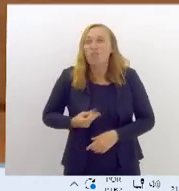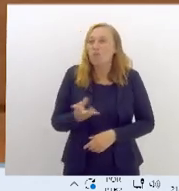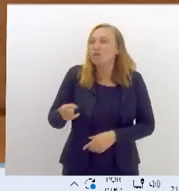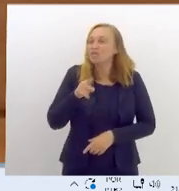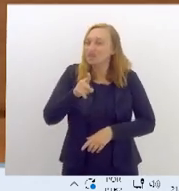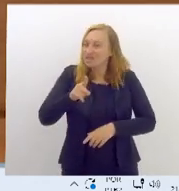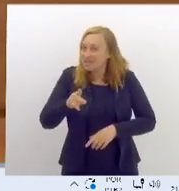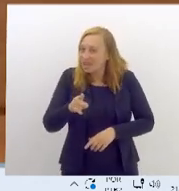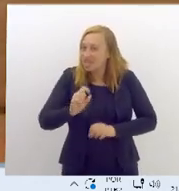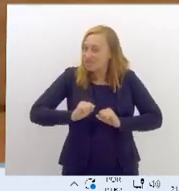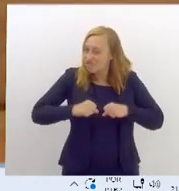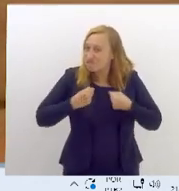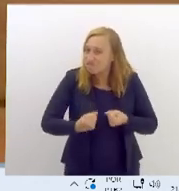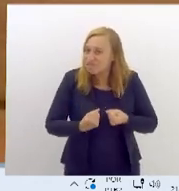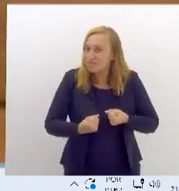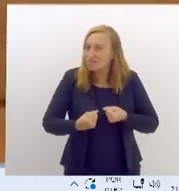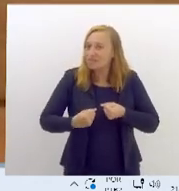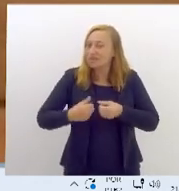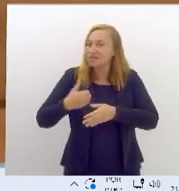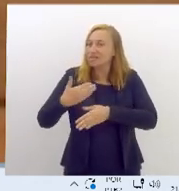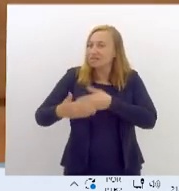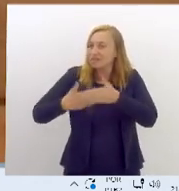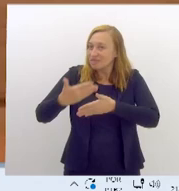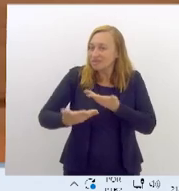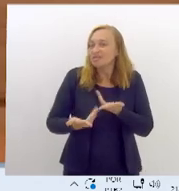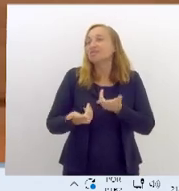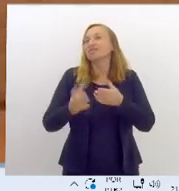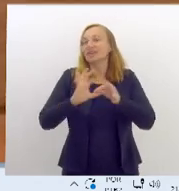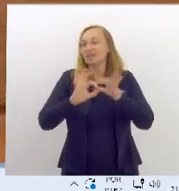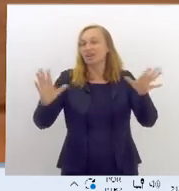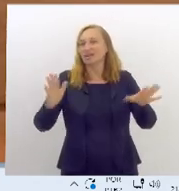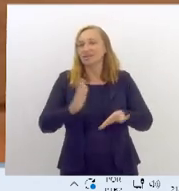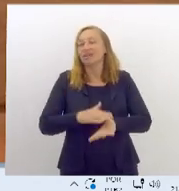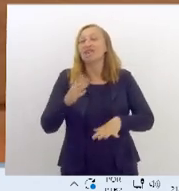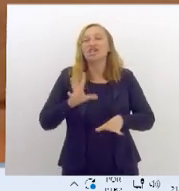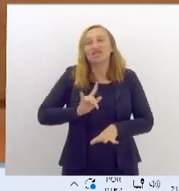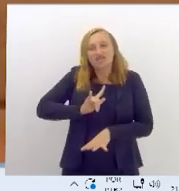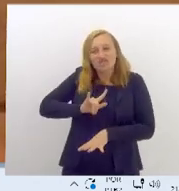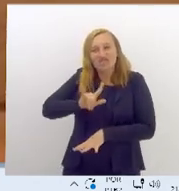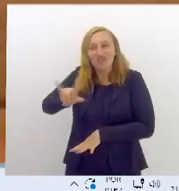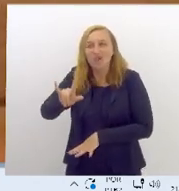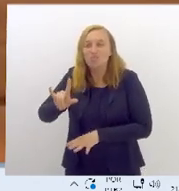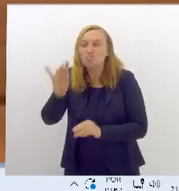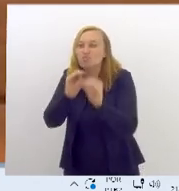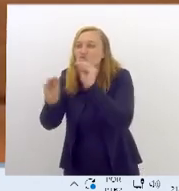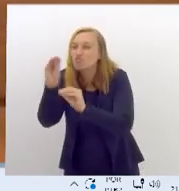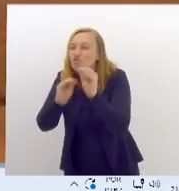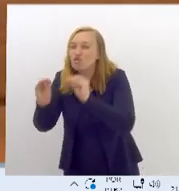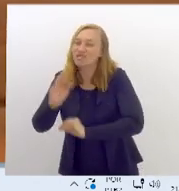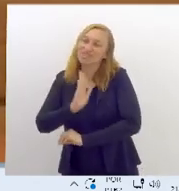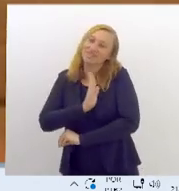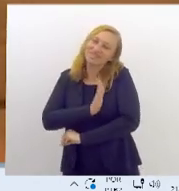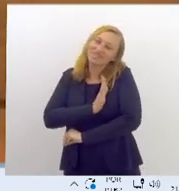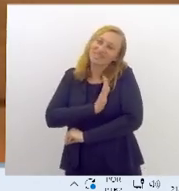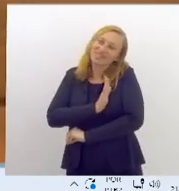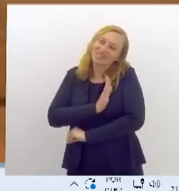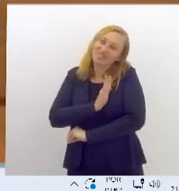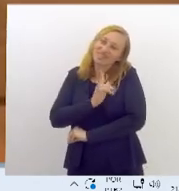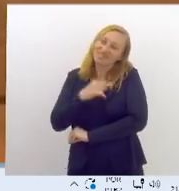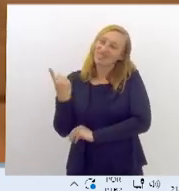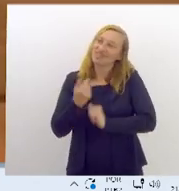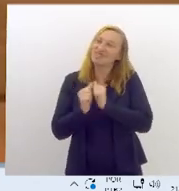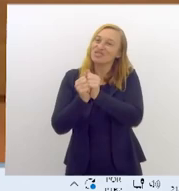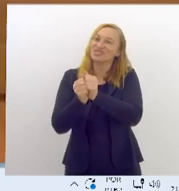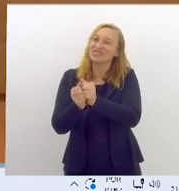você se doou para que esse mandato fosse o mais democrático possível te amo muito um beijo no seu coração estamos